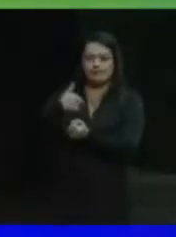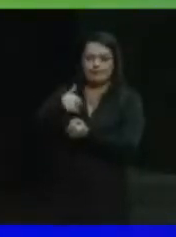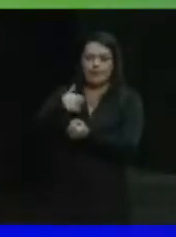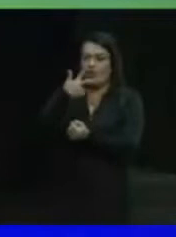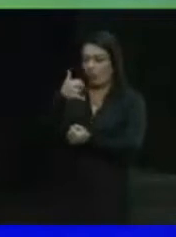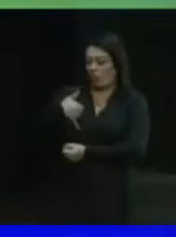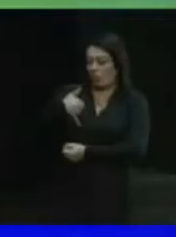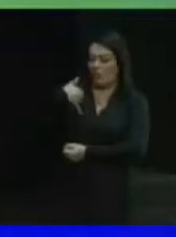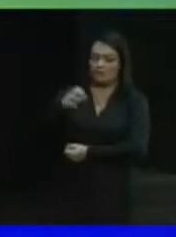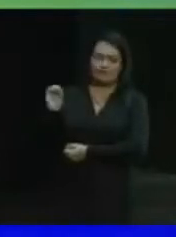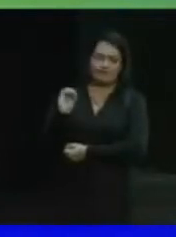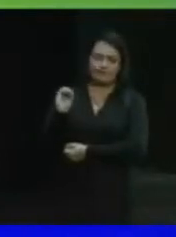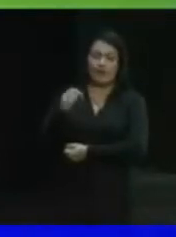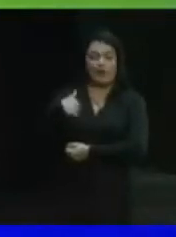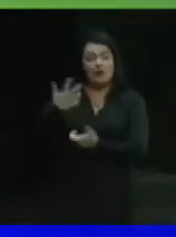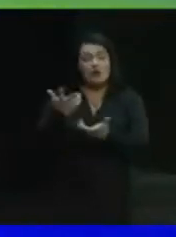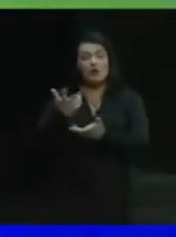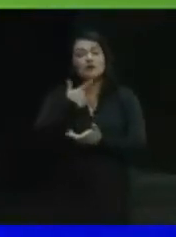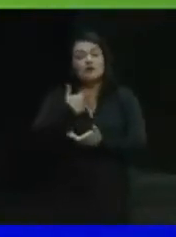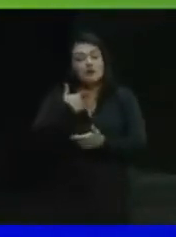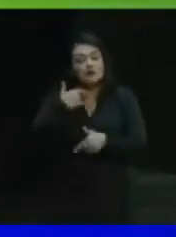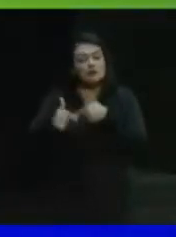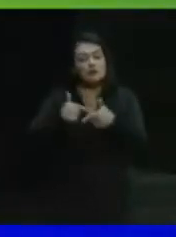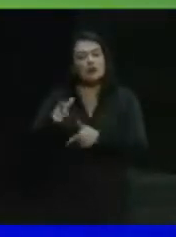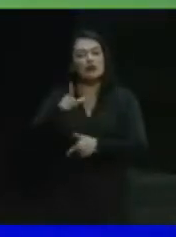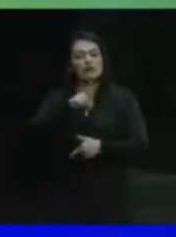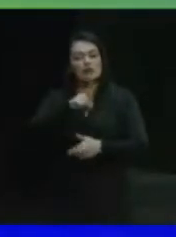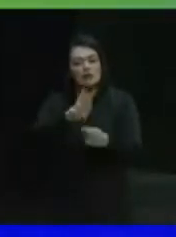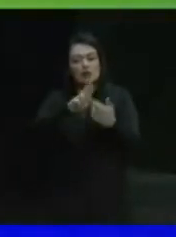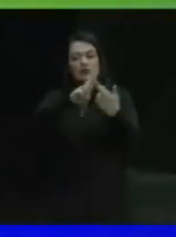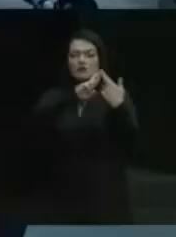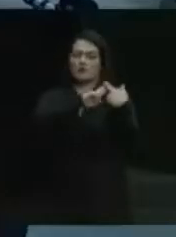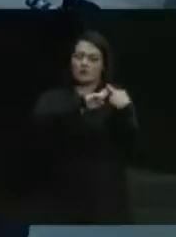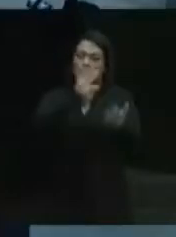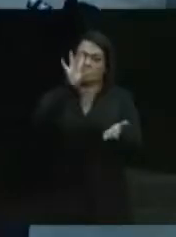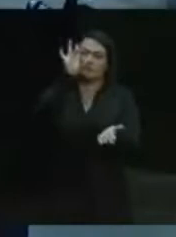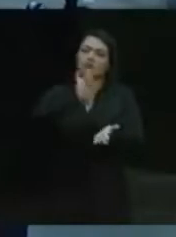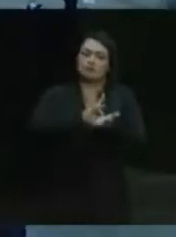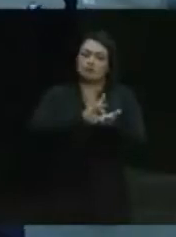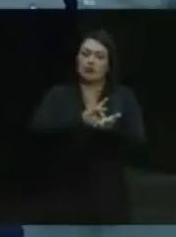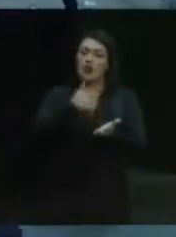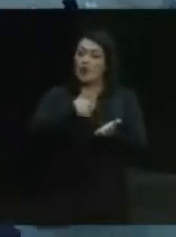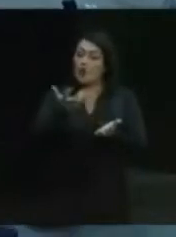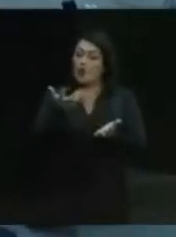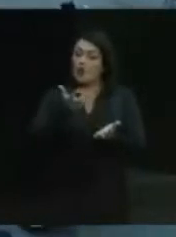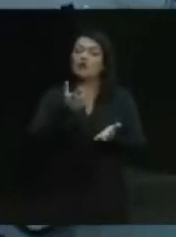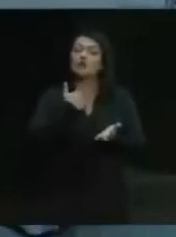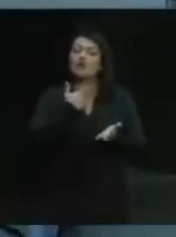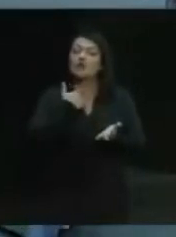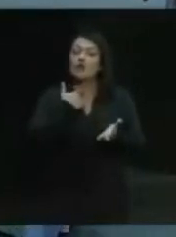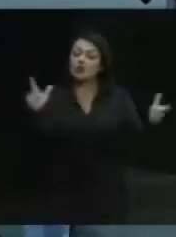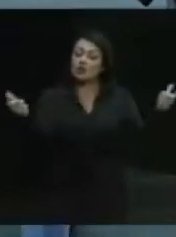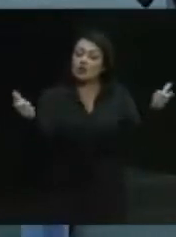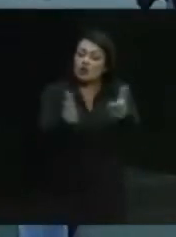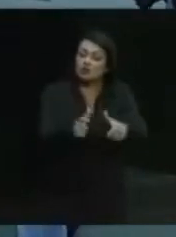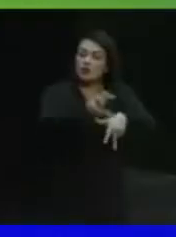prestígio. Eu acreditava em uma missão. Queria combater a corrupção, mas para